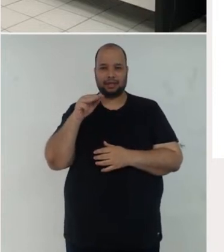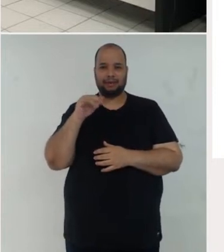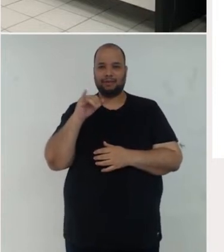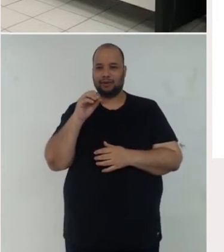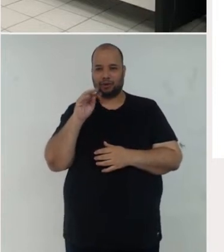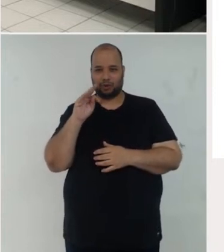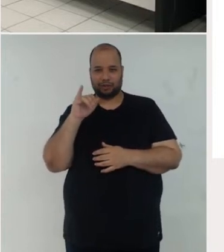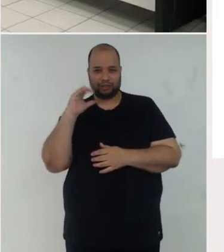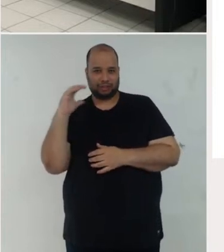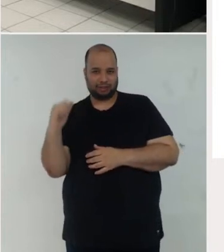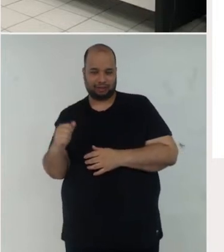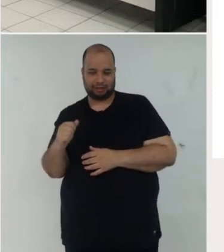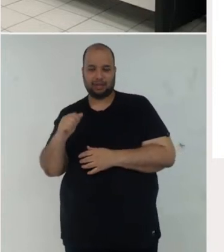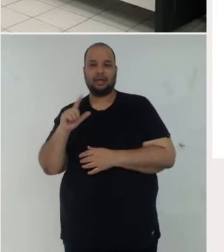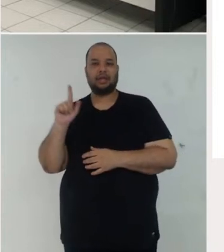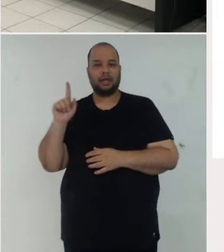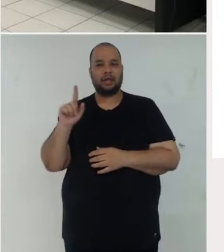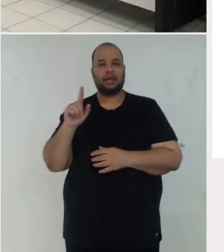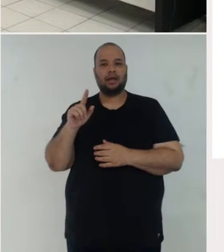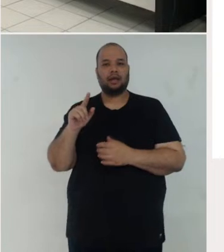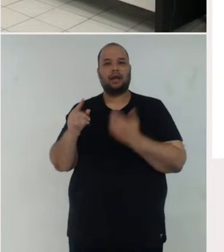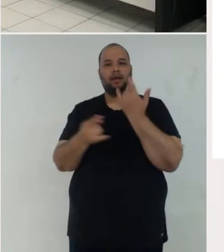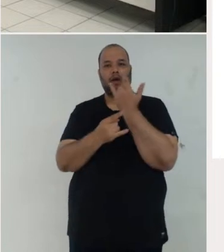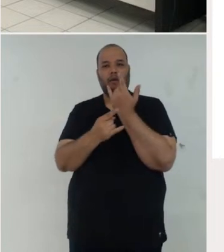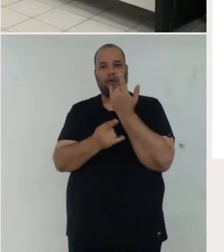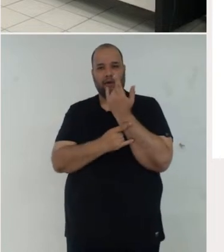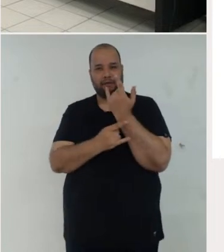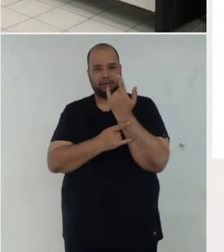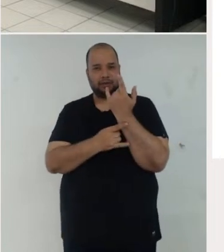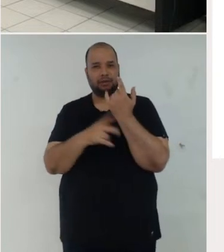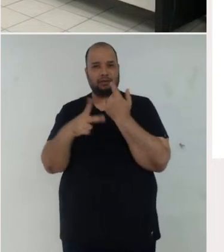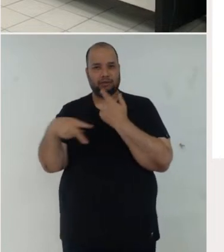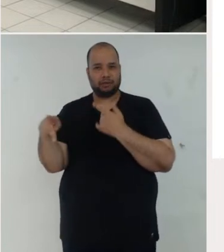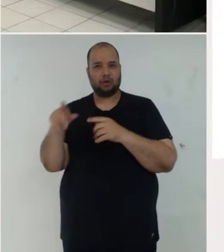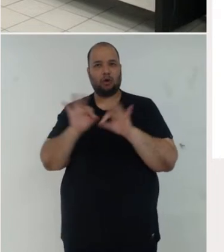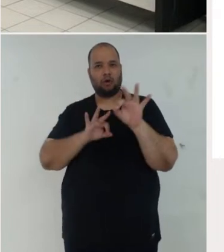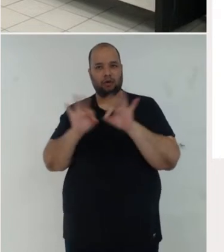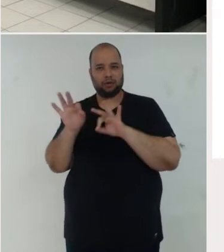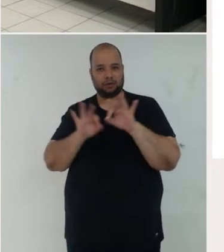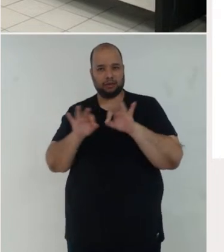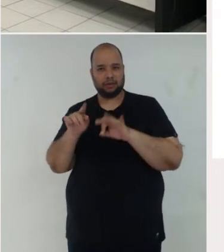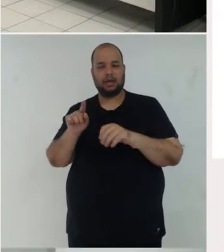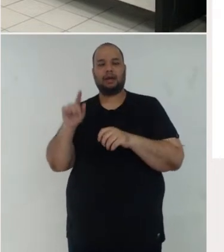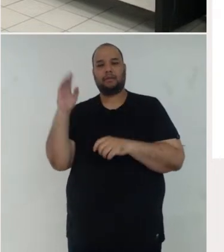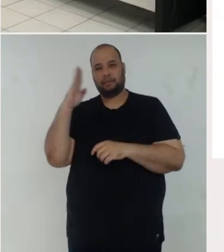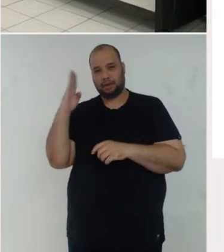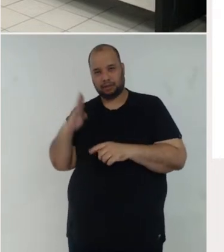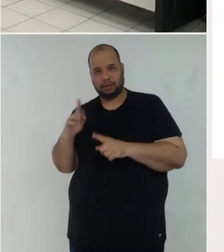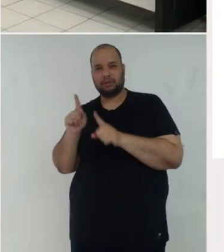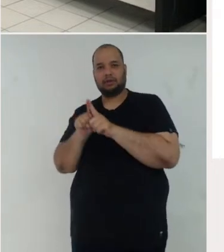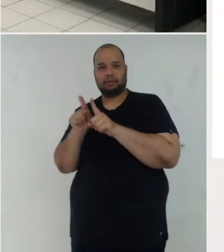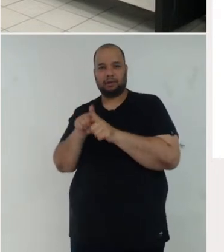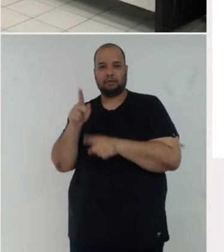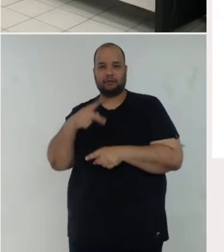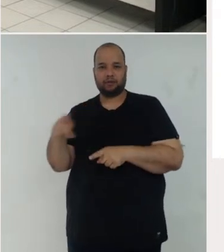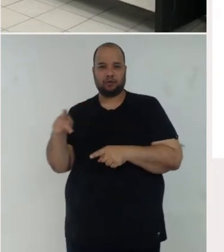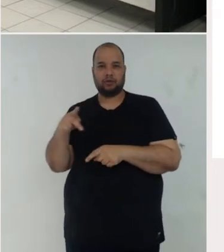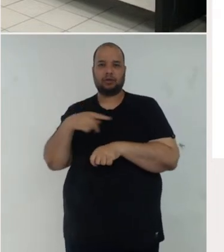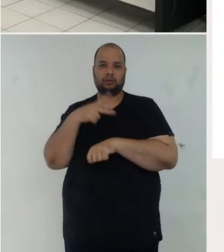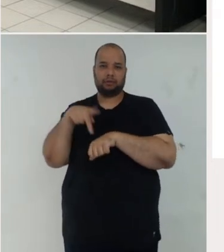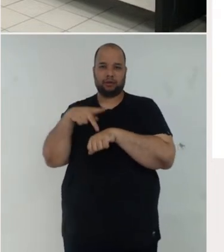a partir disso, se seguiram outros volumes temáticos, organizados por professores brasileiros e estrangeiros.